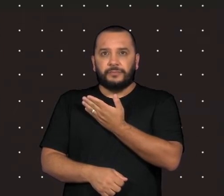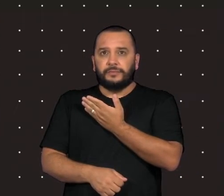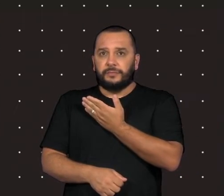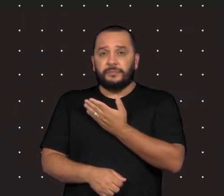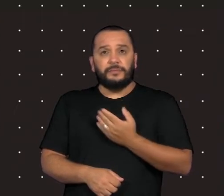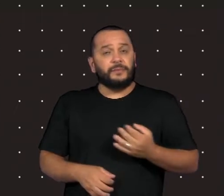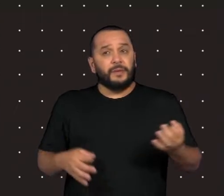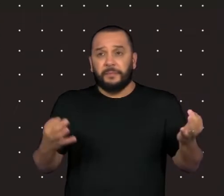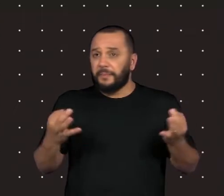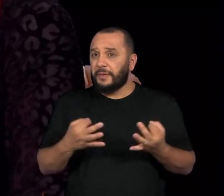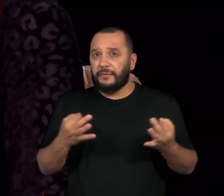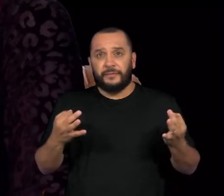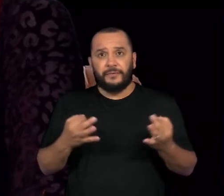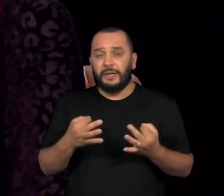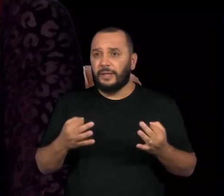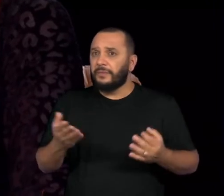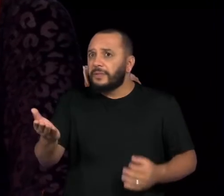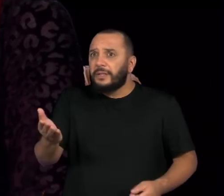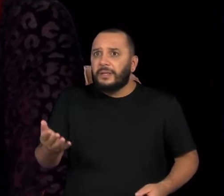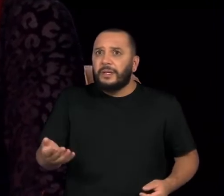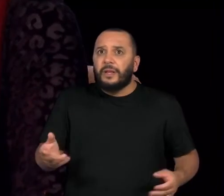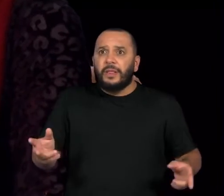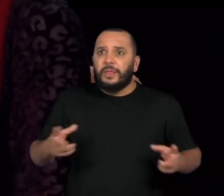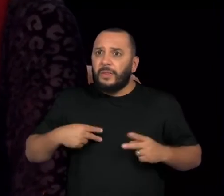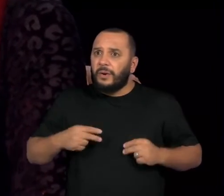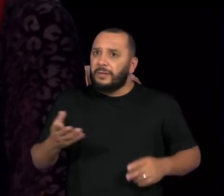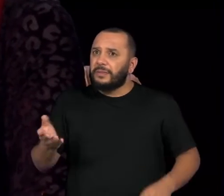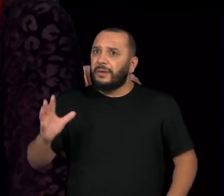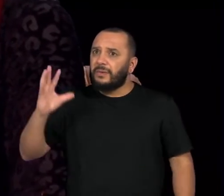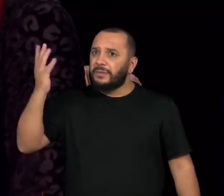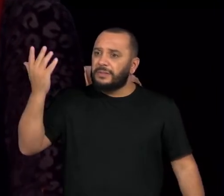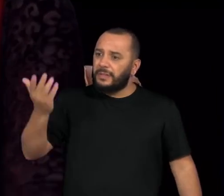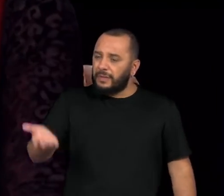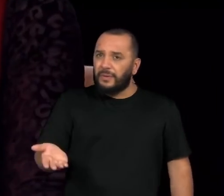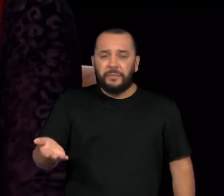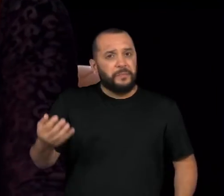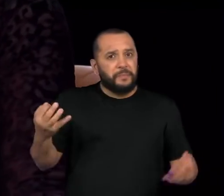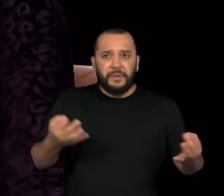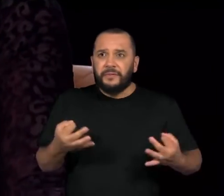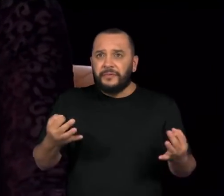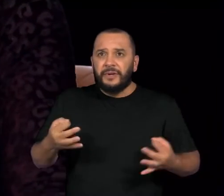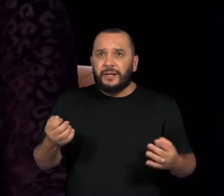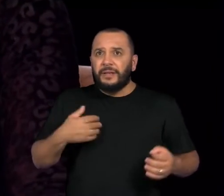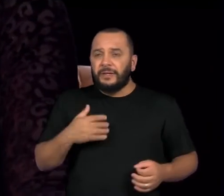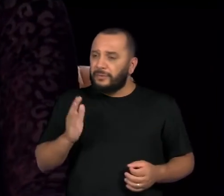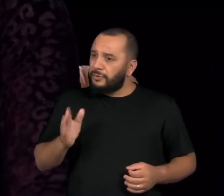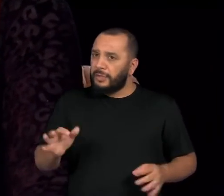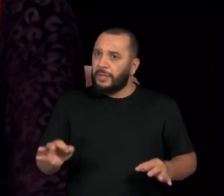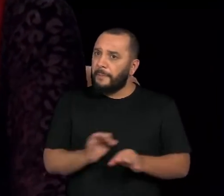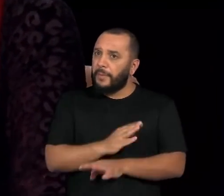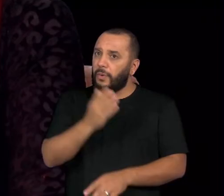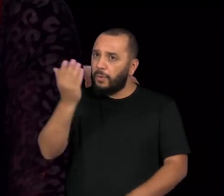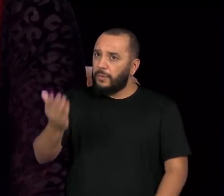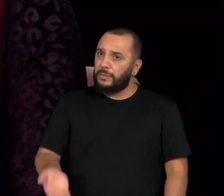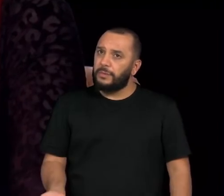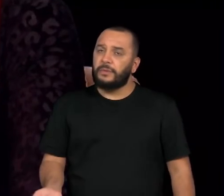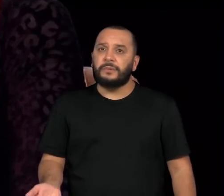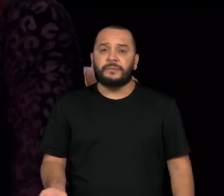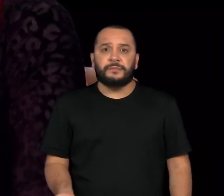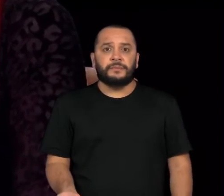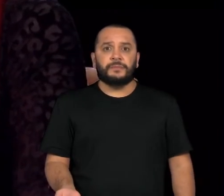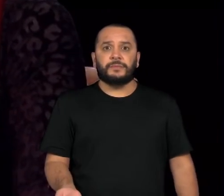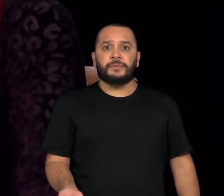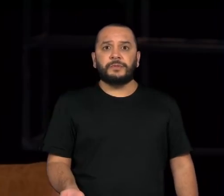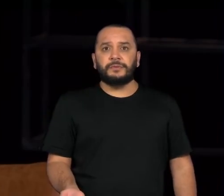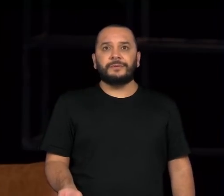ficou imediatamente Tancredo. Eu falei, cara, como é que aconteceu um negócio desse? Porque no cabeleireiro ele já falei, vai fazer legal, não tem jeito.